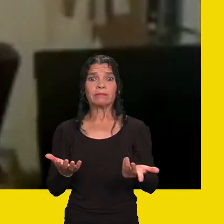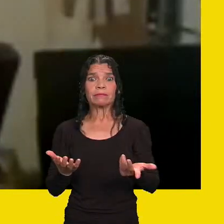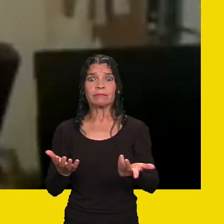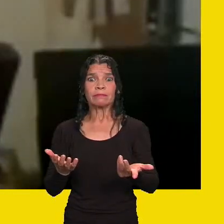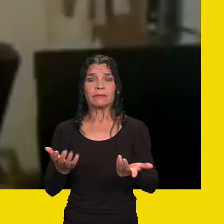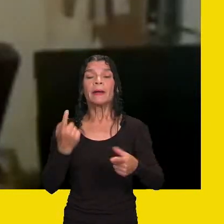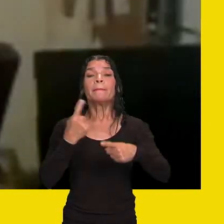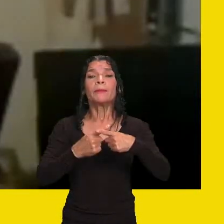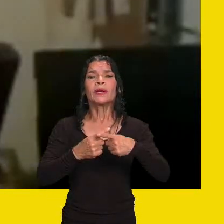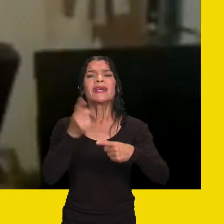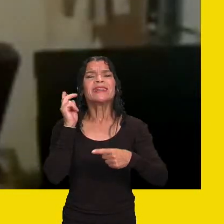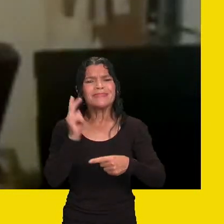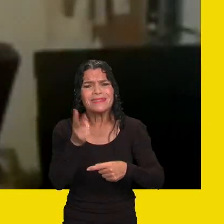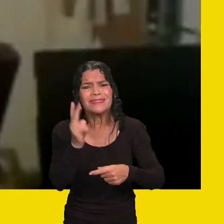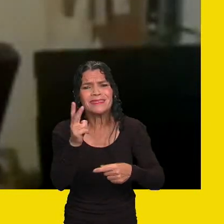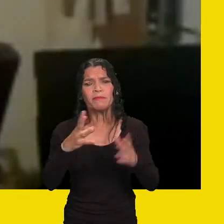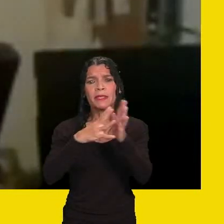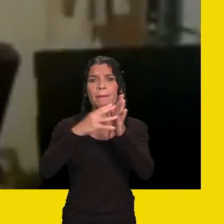sempre aparecem modelos, né?